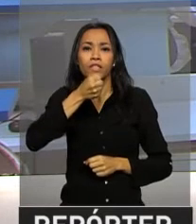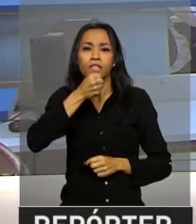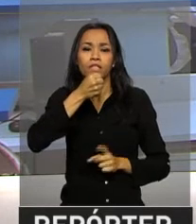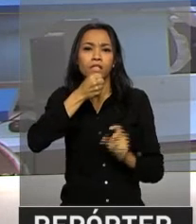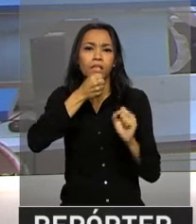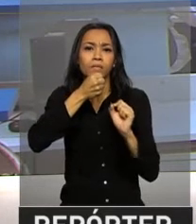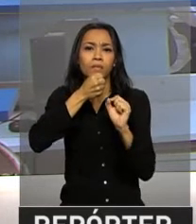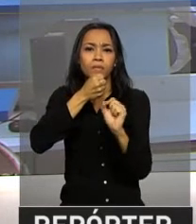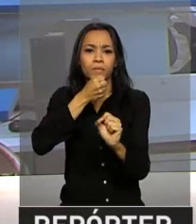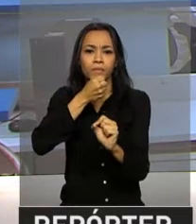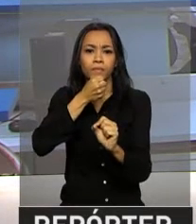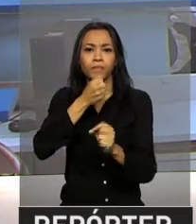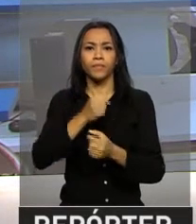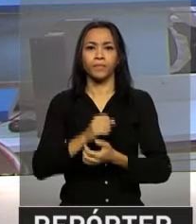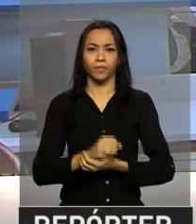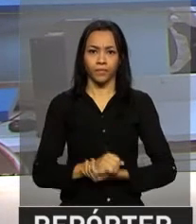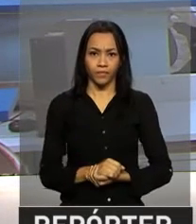coletiva